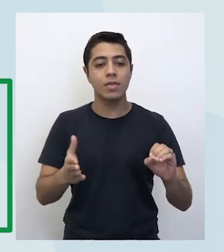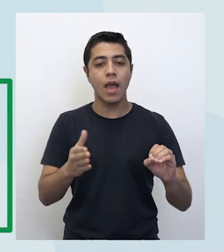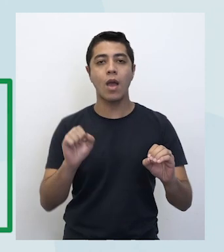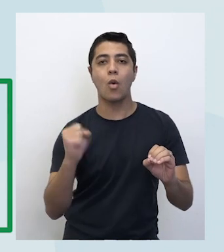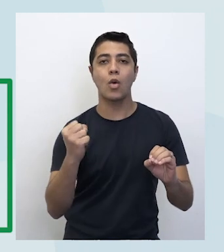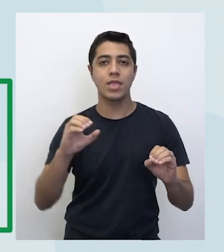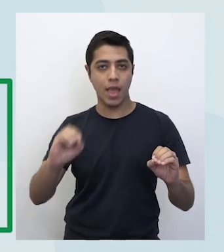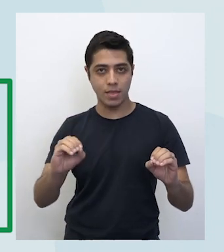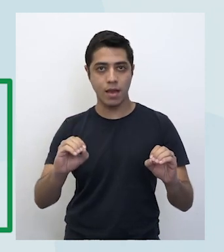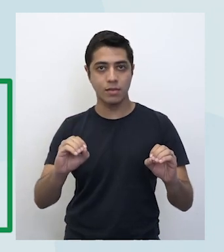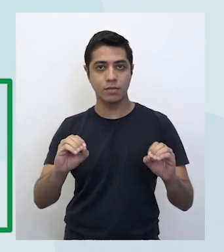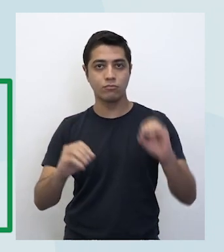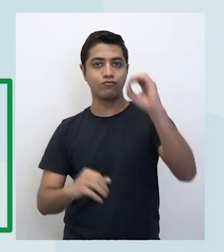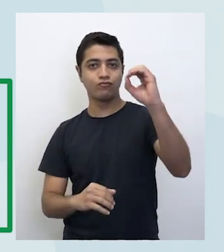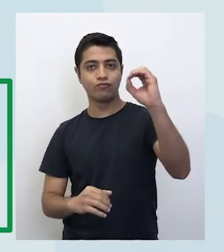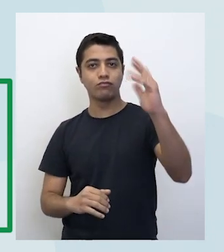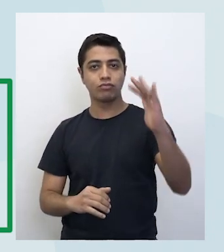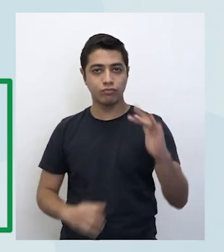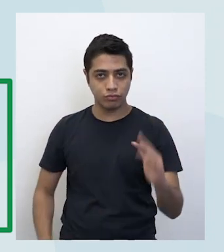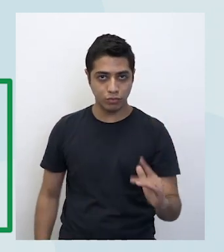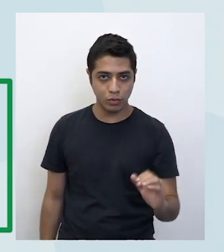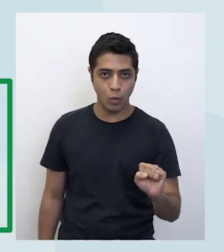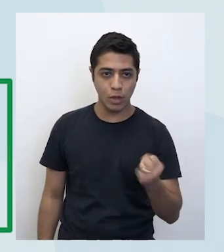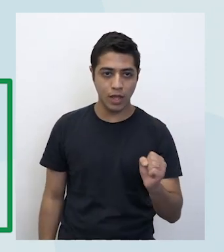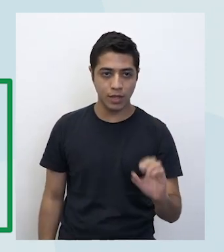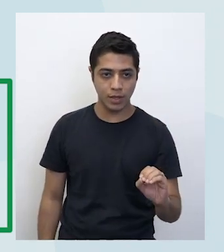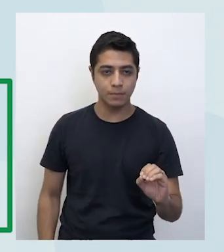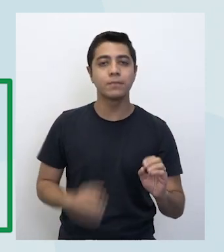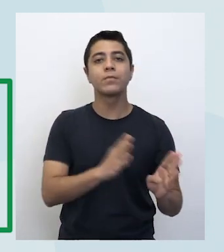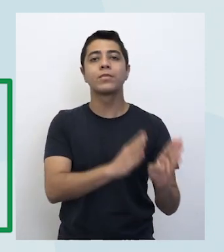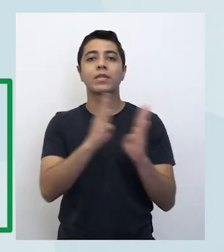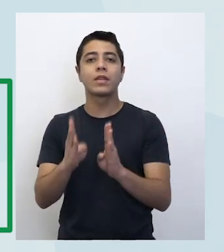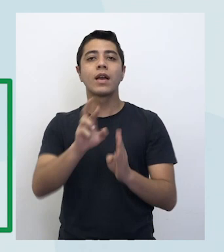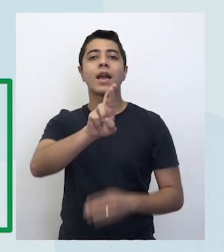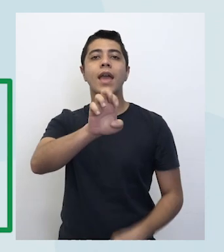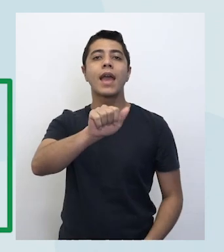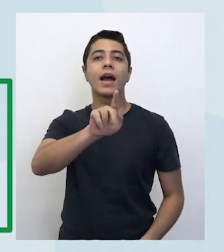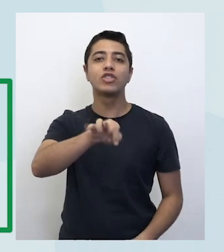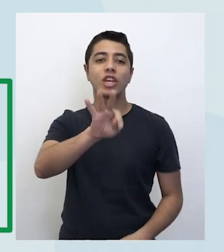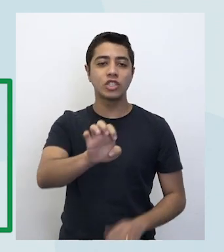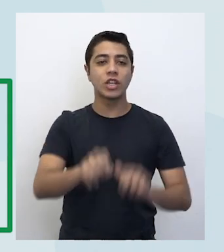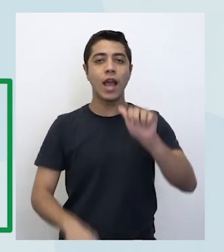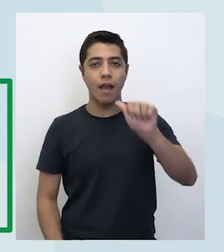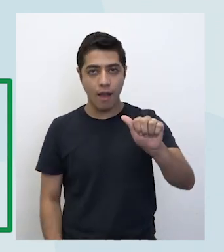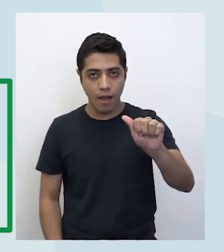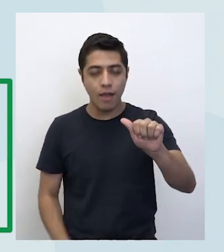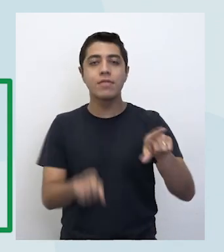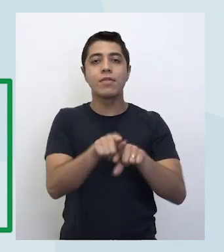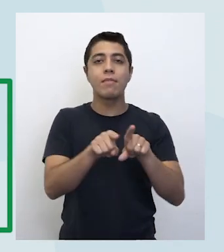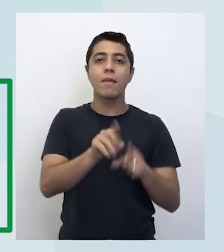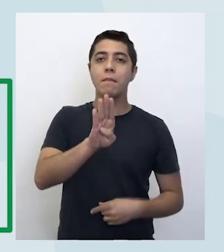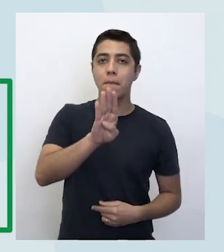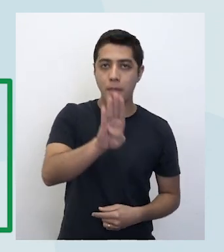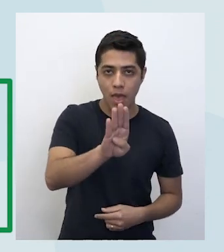lá, como eu falei para vocês, tem o reagente A e B, que vai me dar no produto C e D. E eu tenho o quê? As